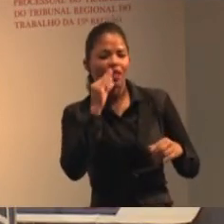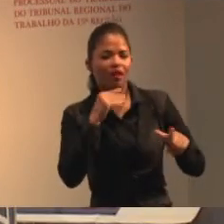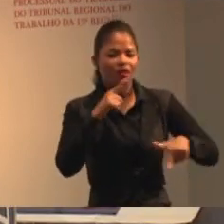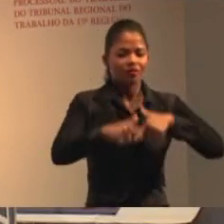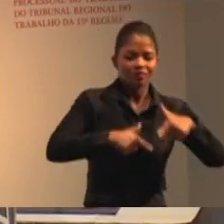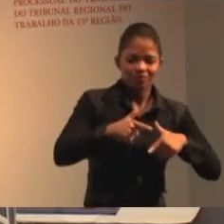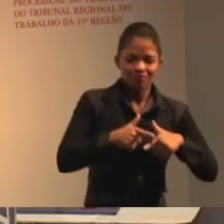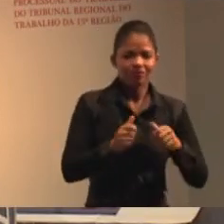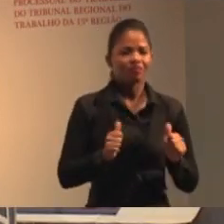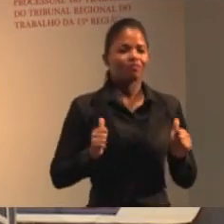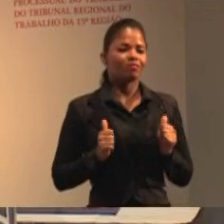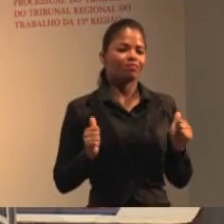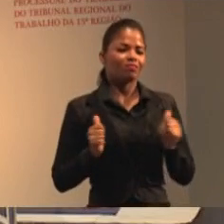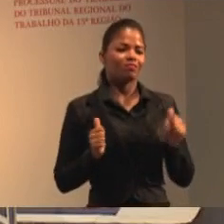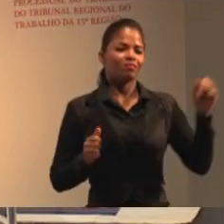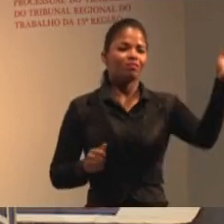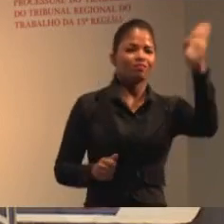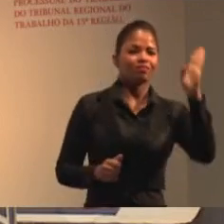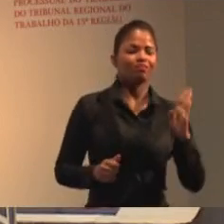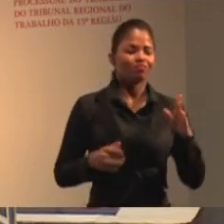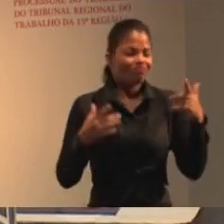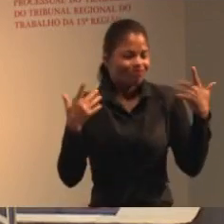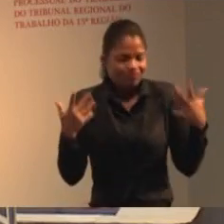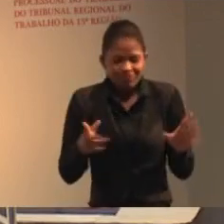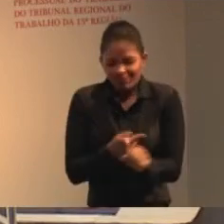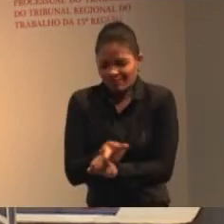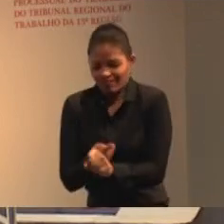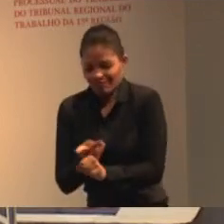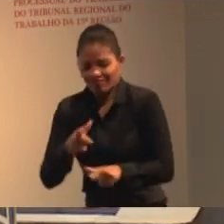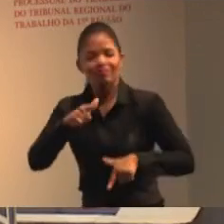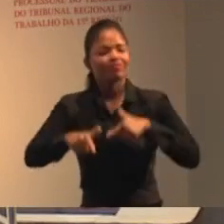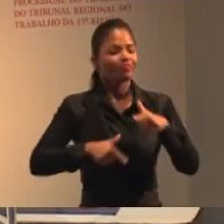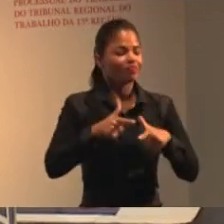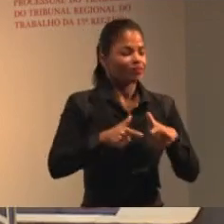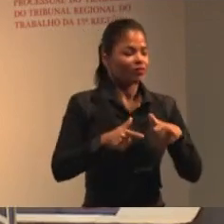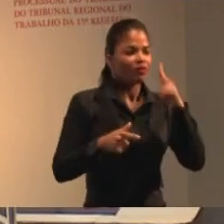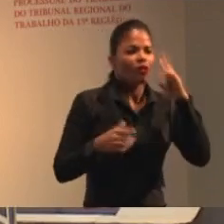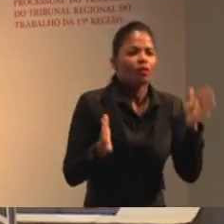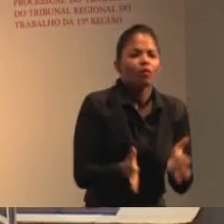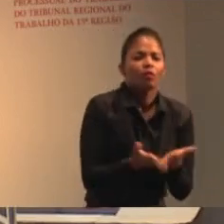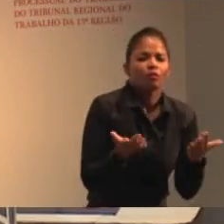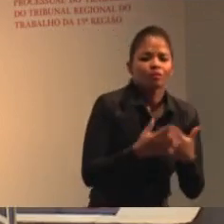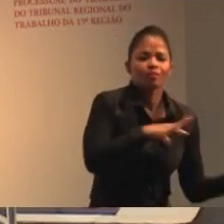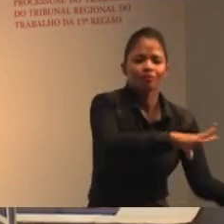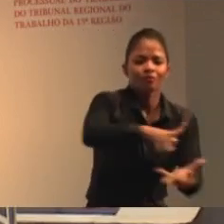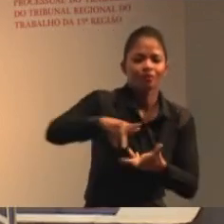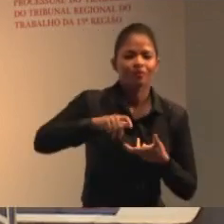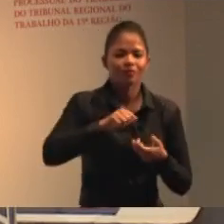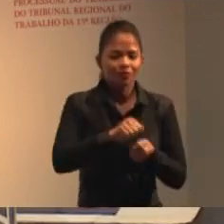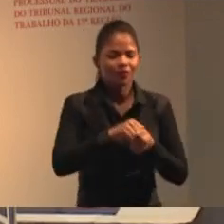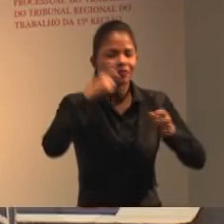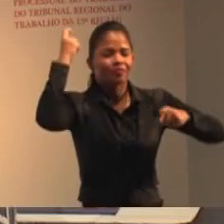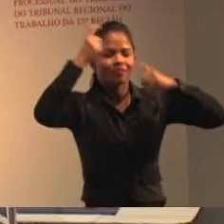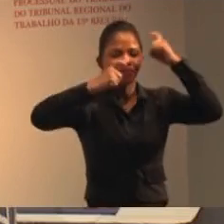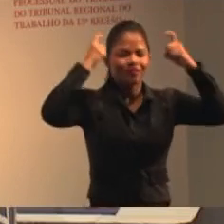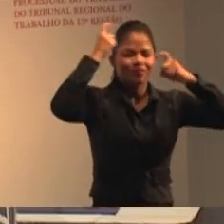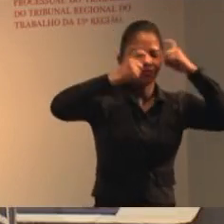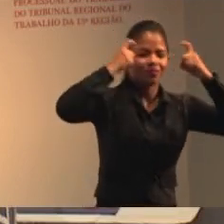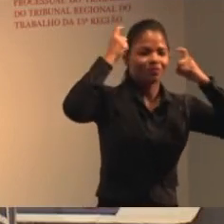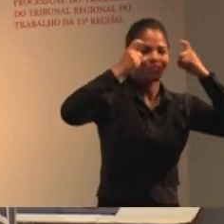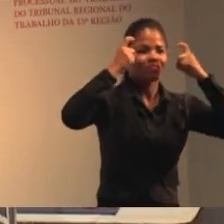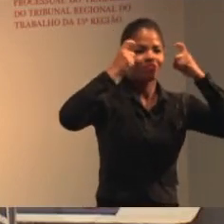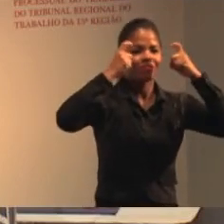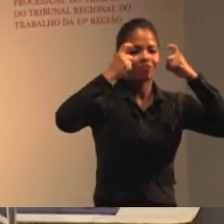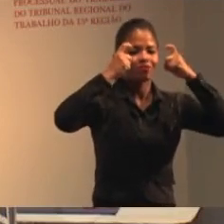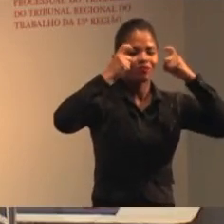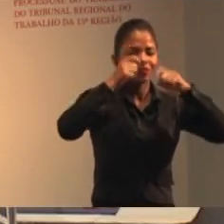Brasil, porque não procuram mais emprego. Vejo a pobreza do mundo e me preocupo com a exclusão